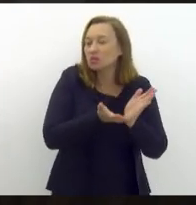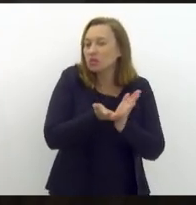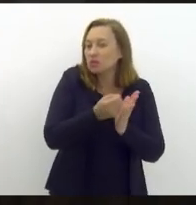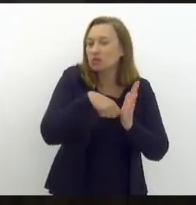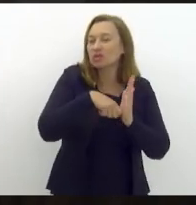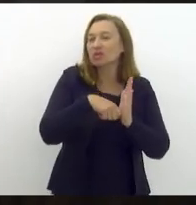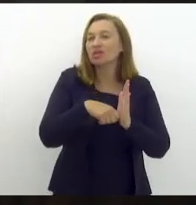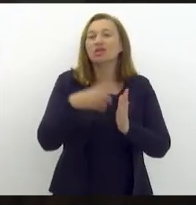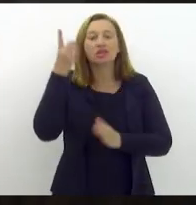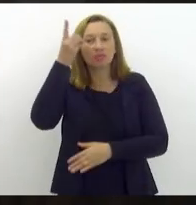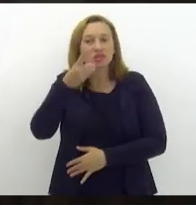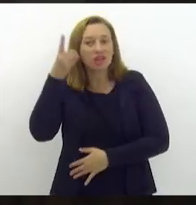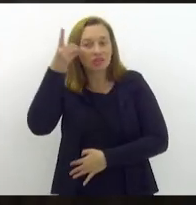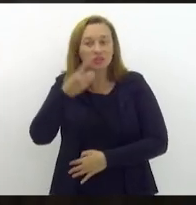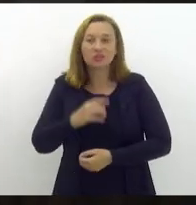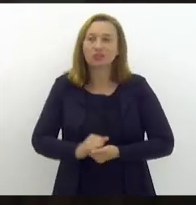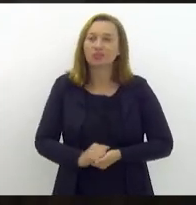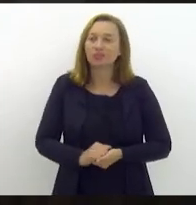deputado...